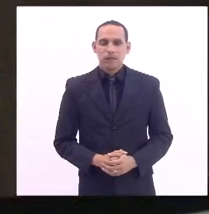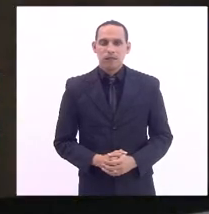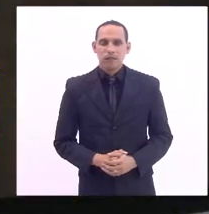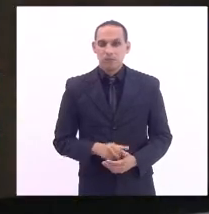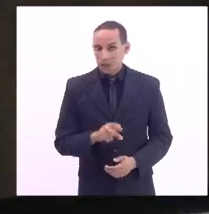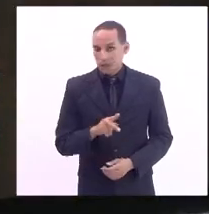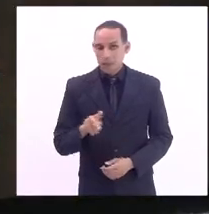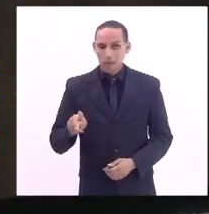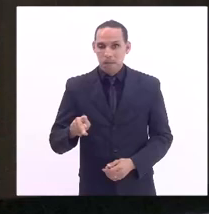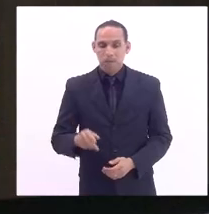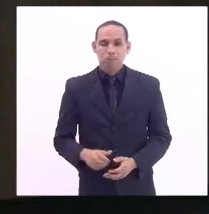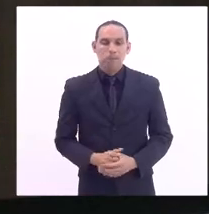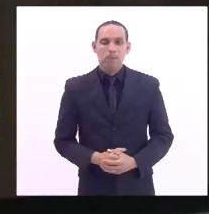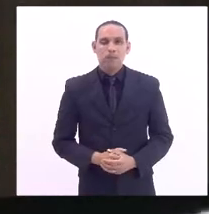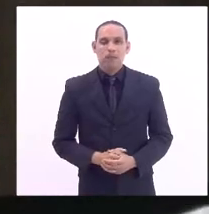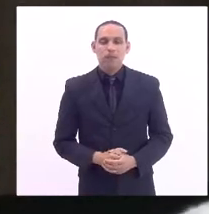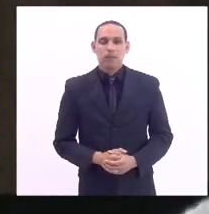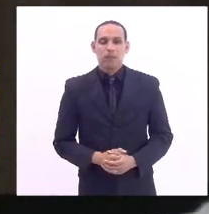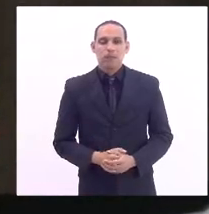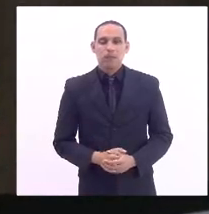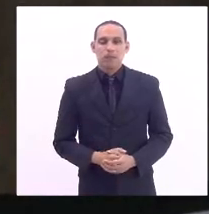Senhor presidente,